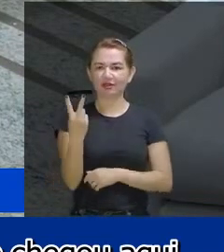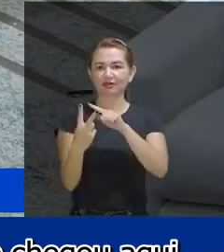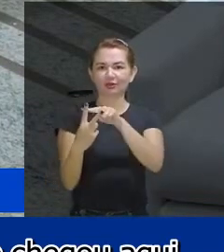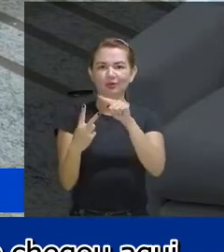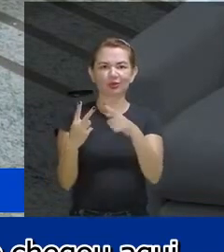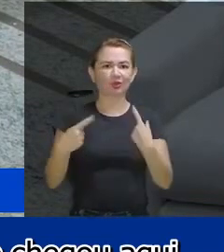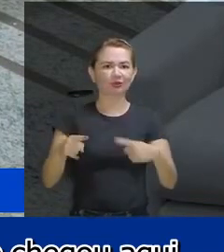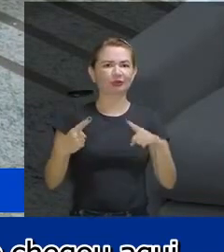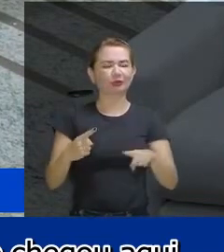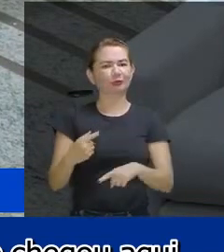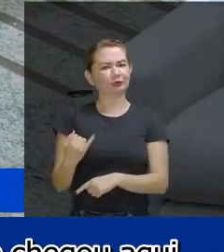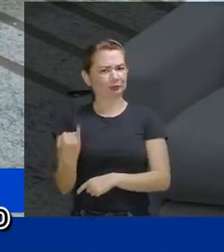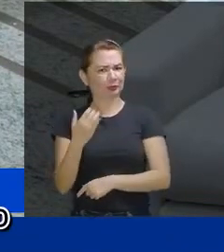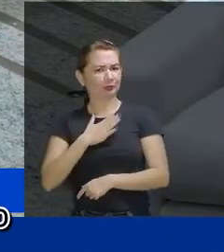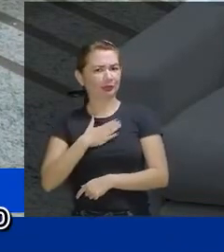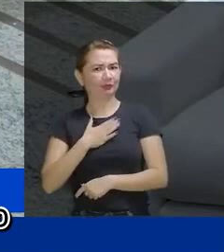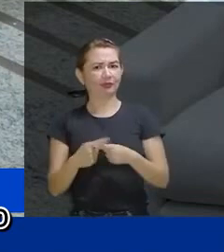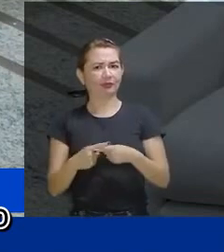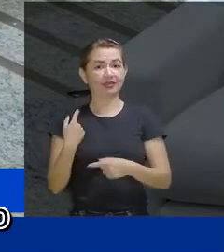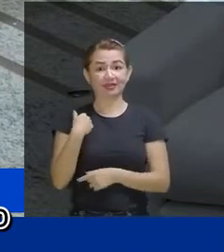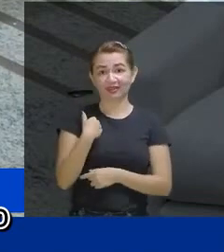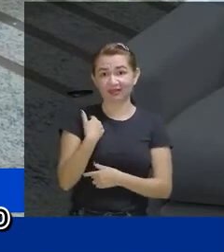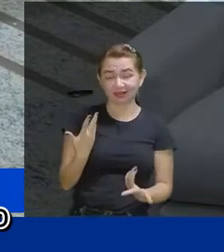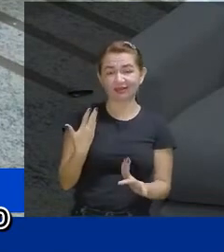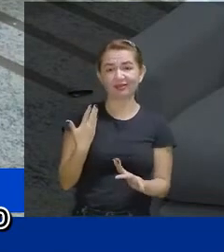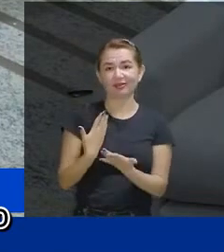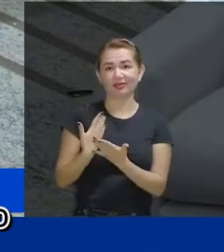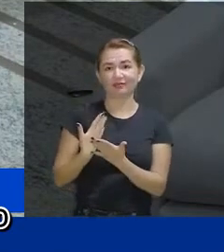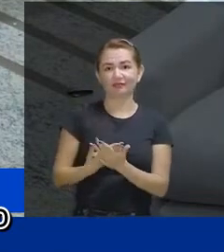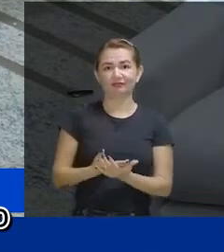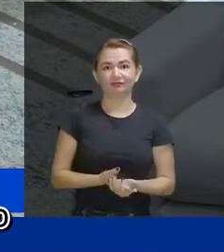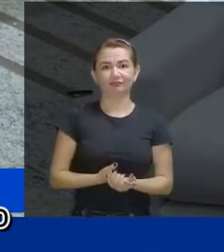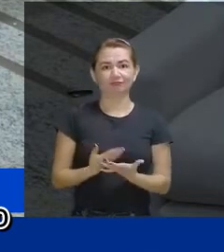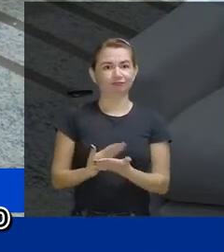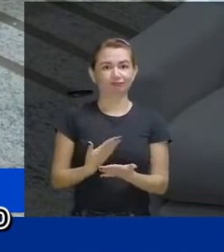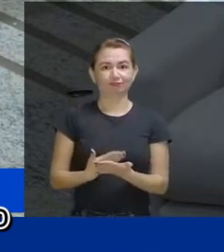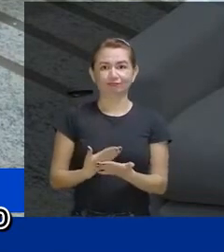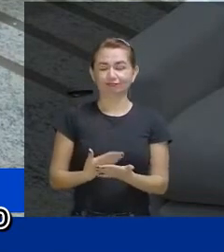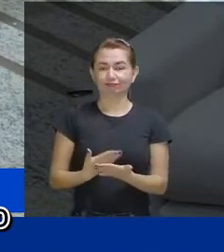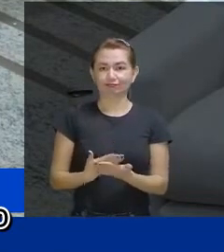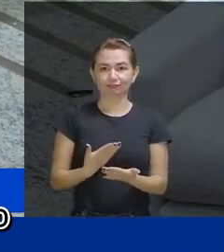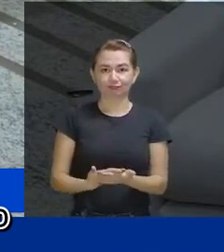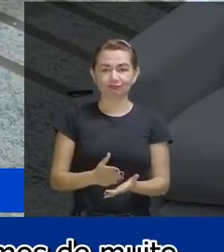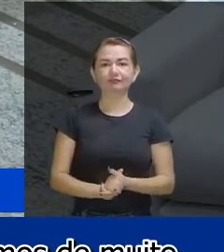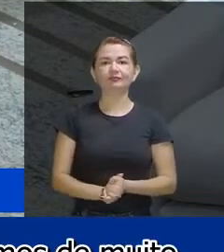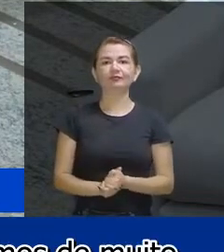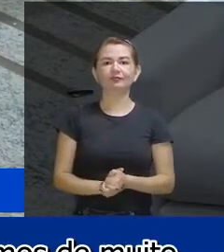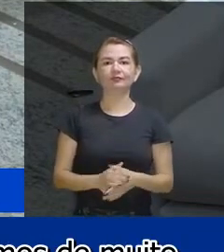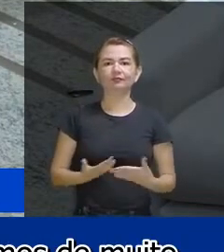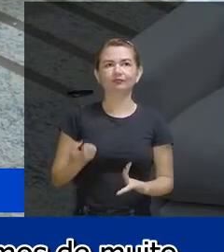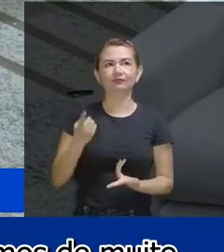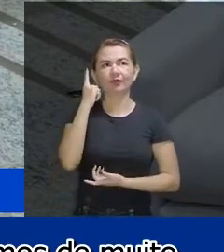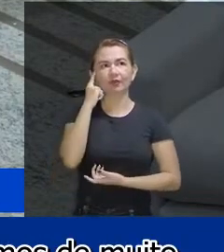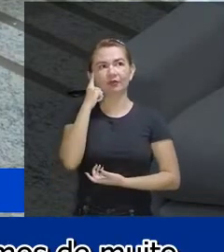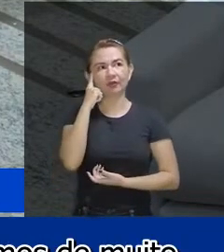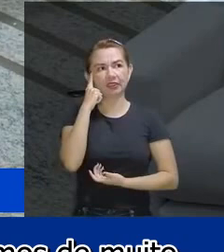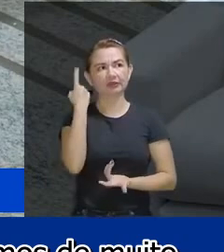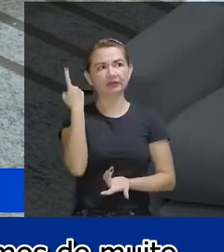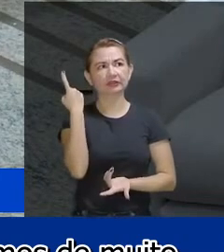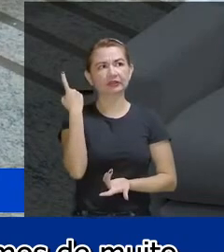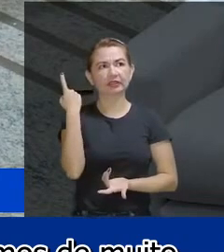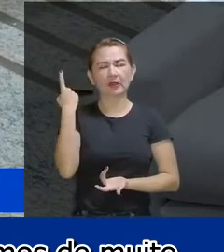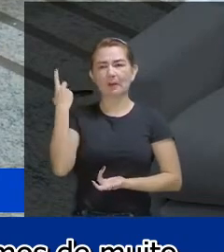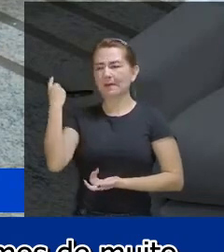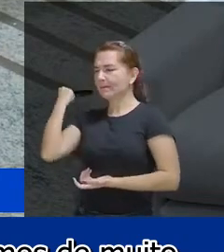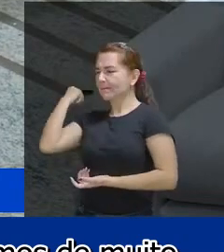significam muito para mim, porque eu, nos meus estudos, que eu chamo transcendentais, eu percebi que nós viemos de